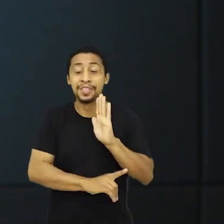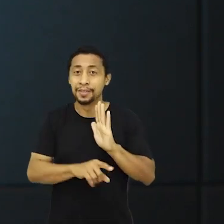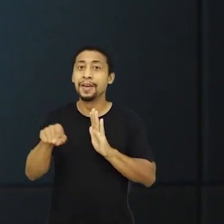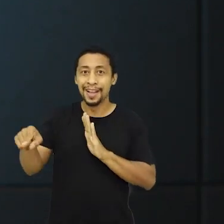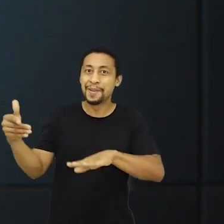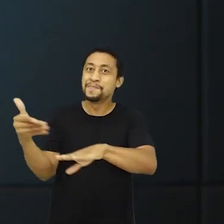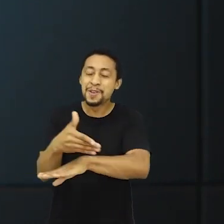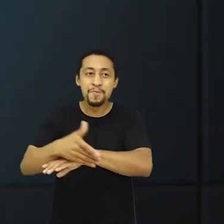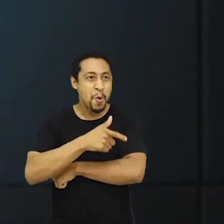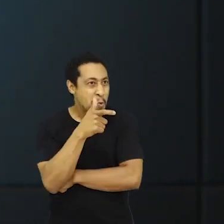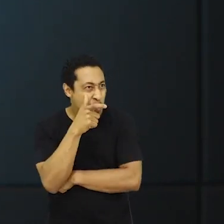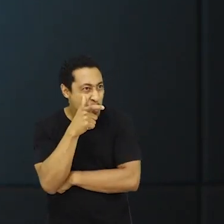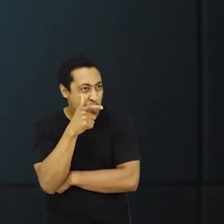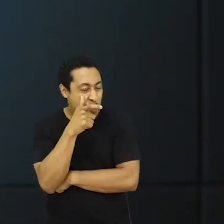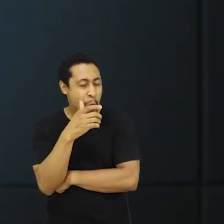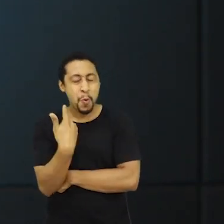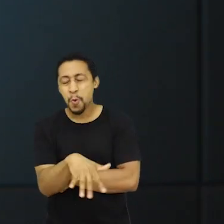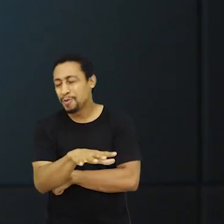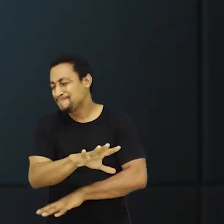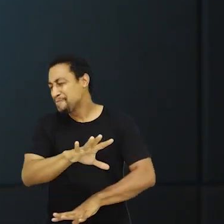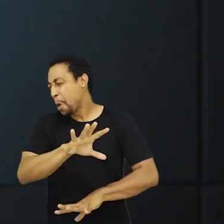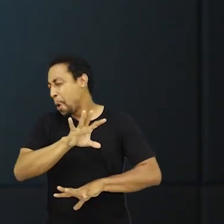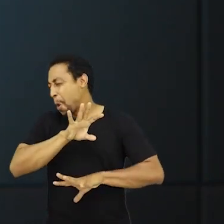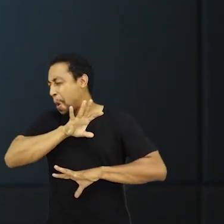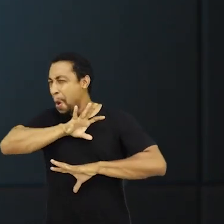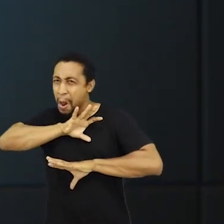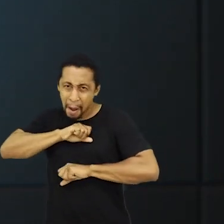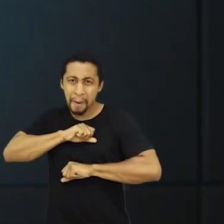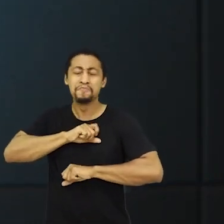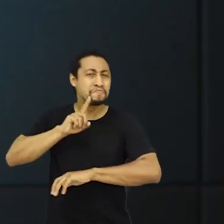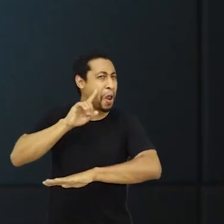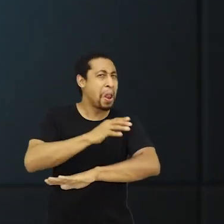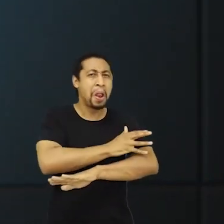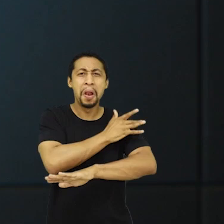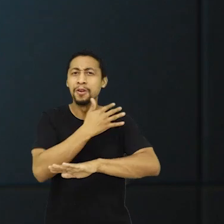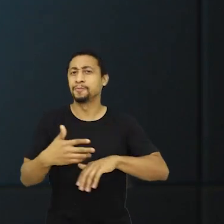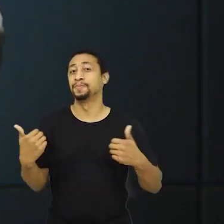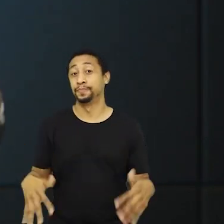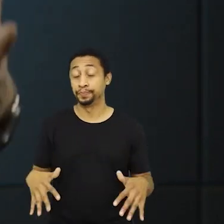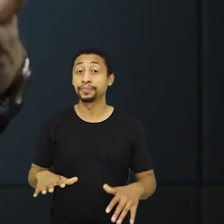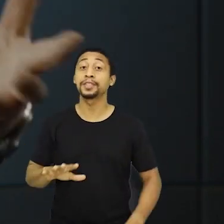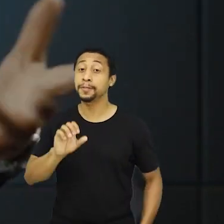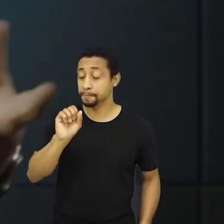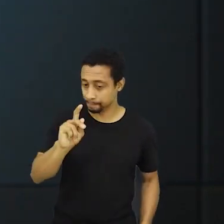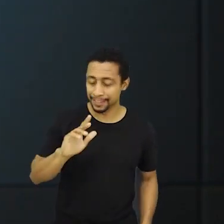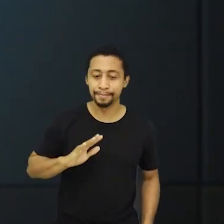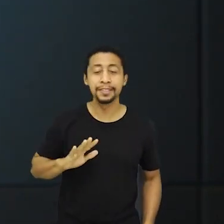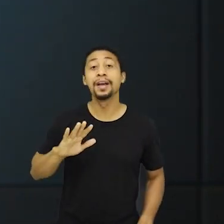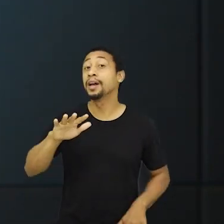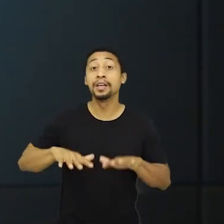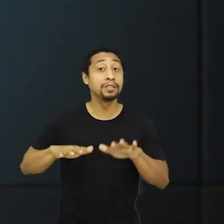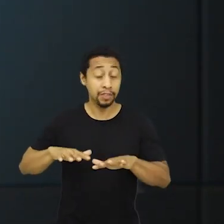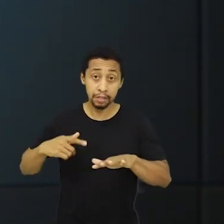disso. E aí o que fica ao longo da vida, né? Às vezes tem momentos da vida em que a gente faz esse tipo de ativismo.